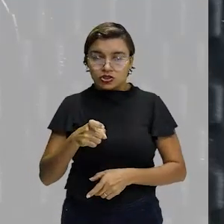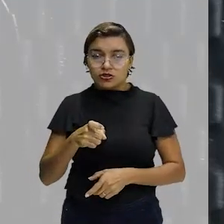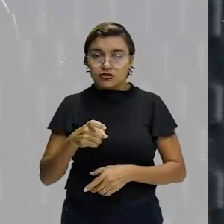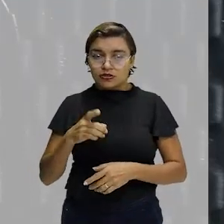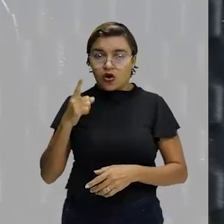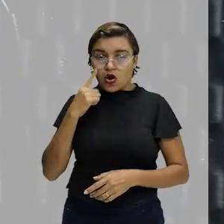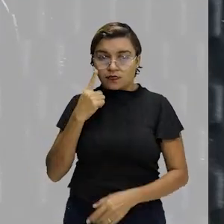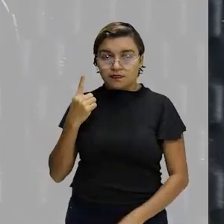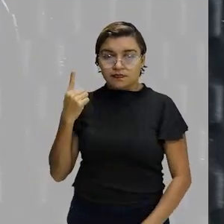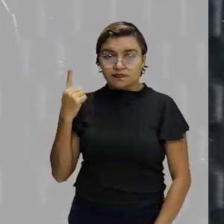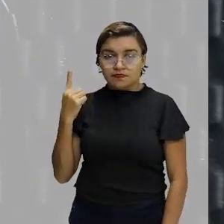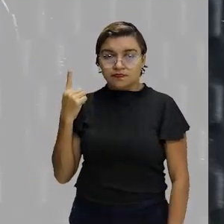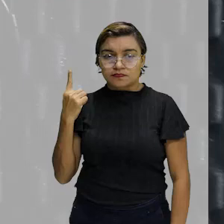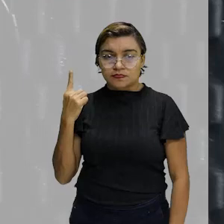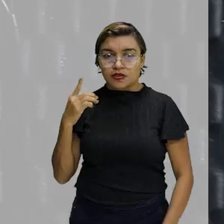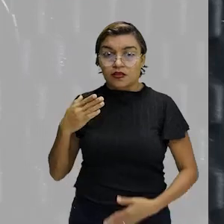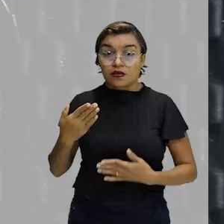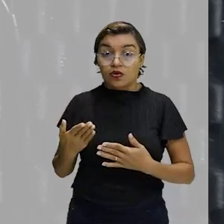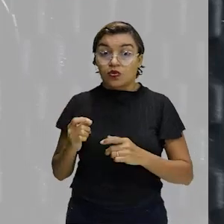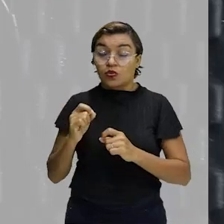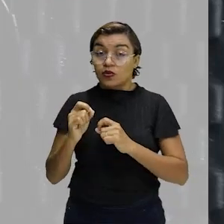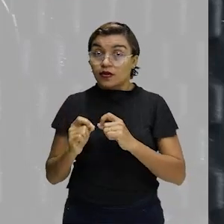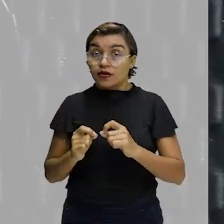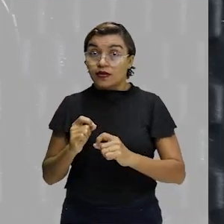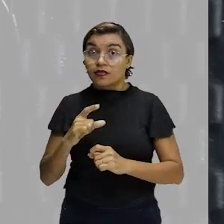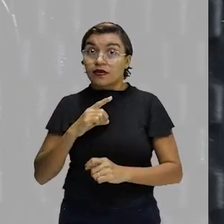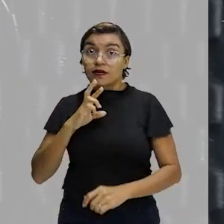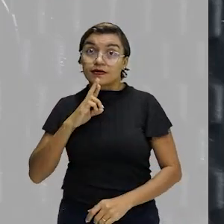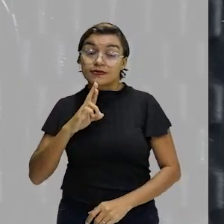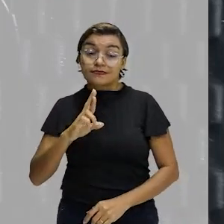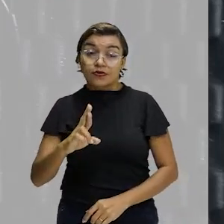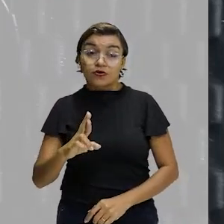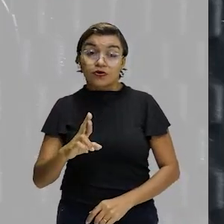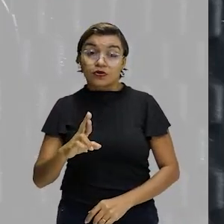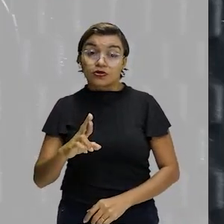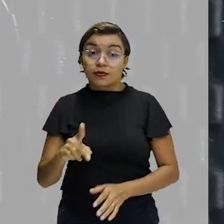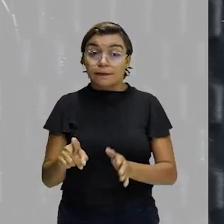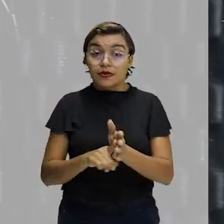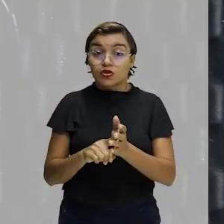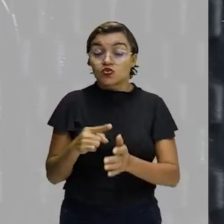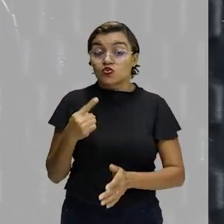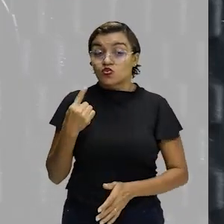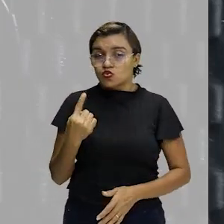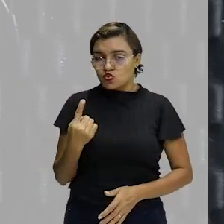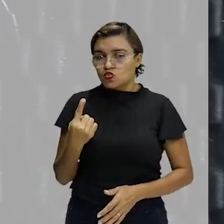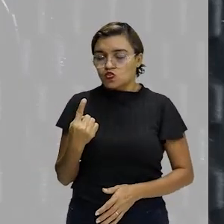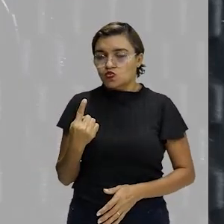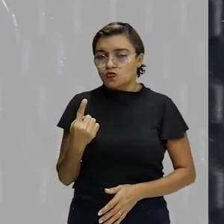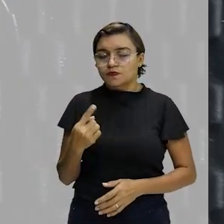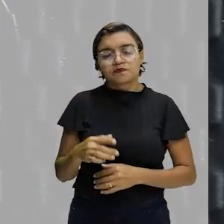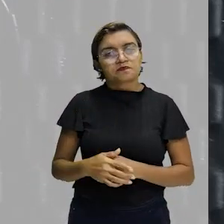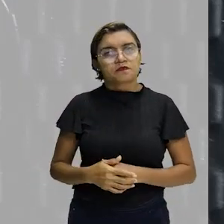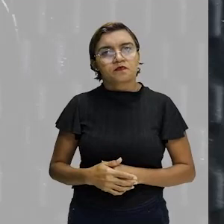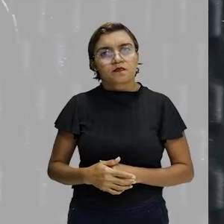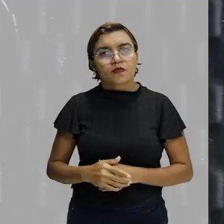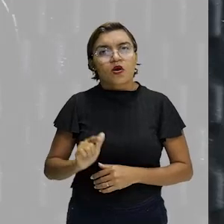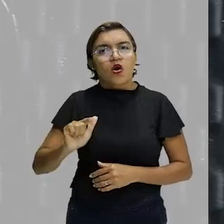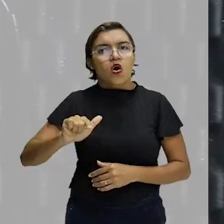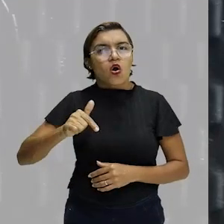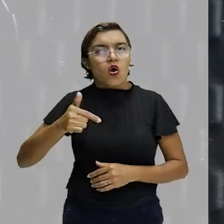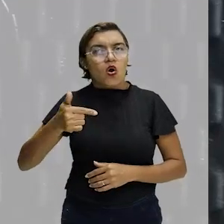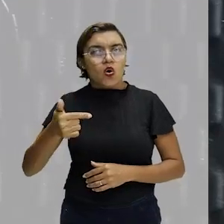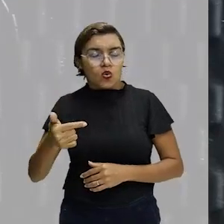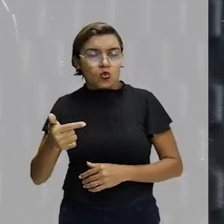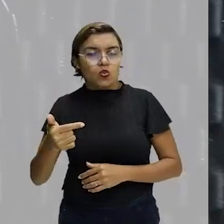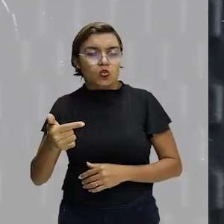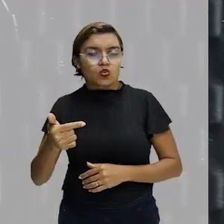certinho? E aí, aqui nesse caso, eu já encontro como resposta o menos 1. E veja, aqui eu tenho outro expoente.